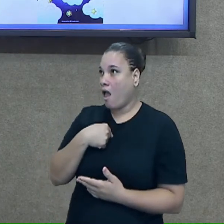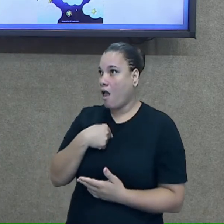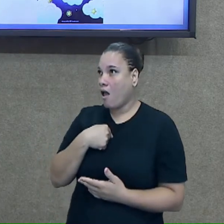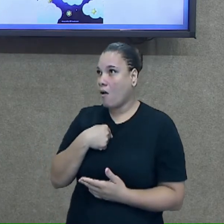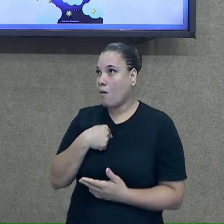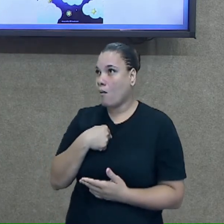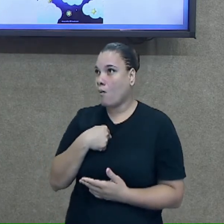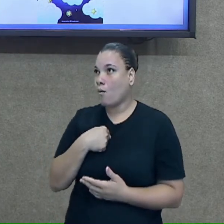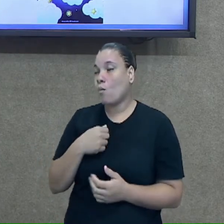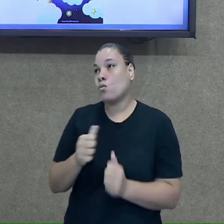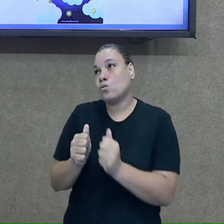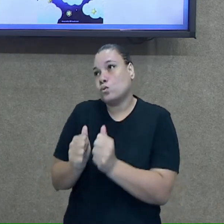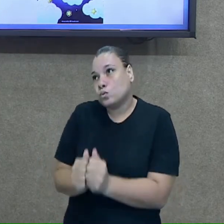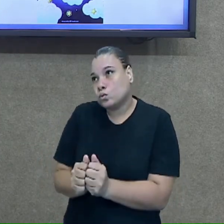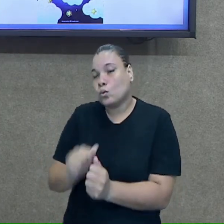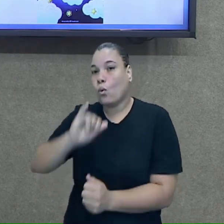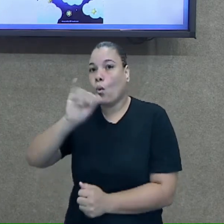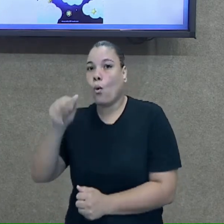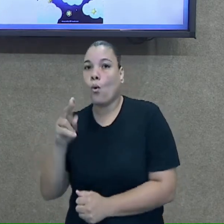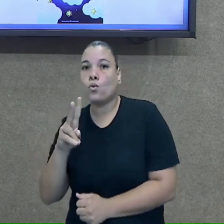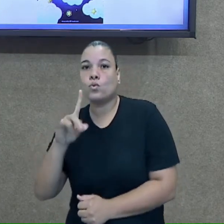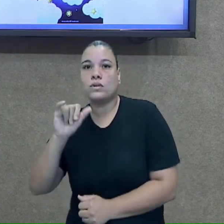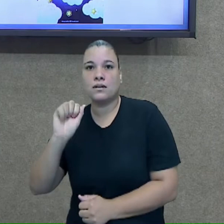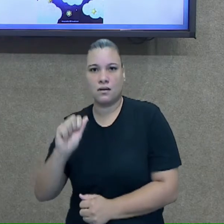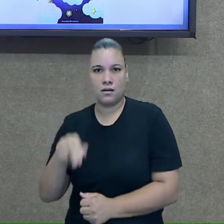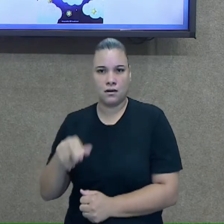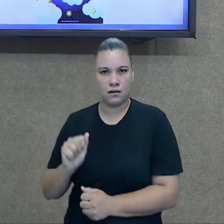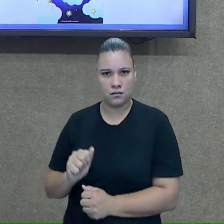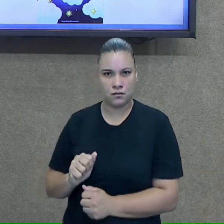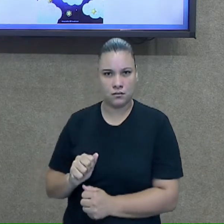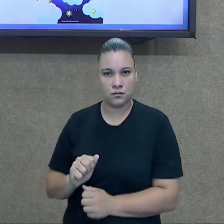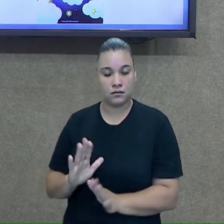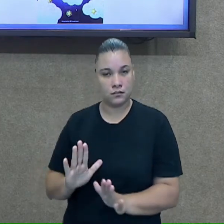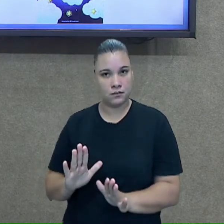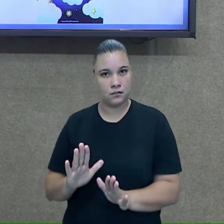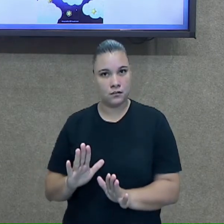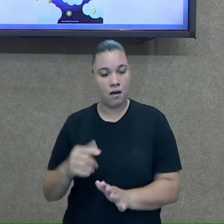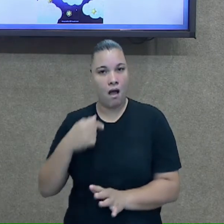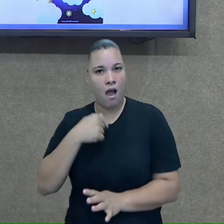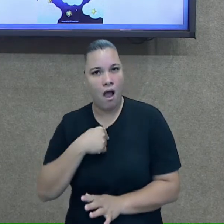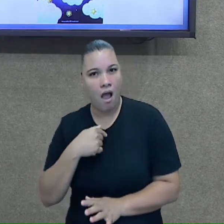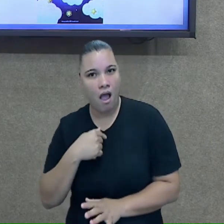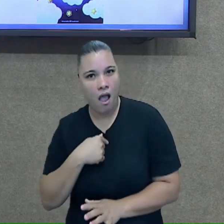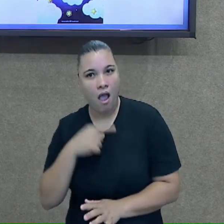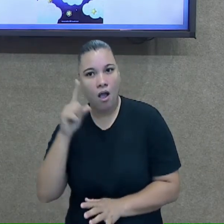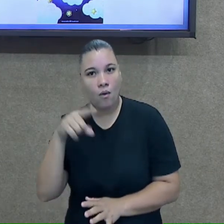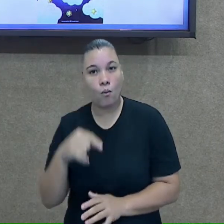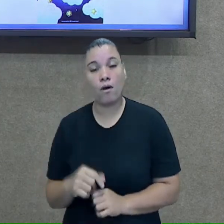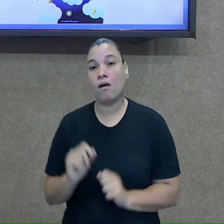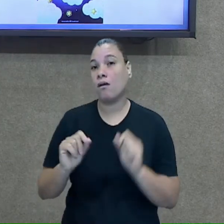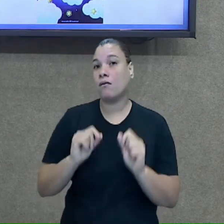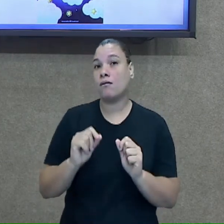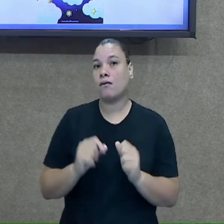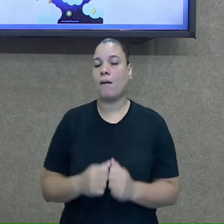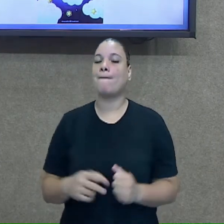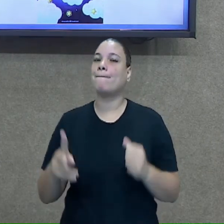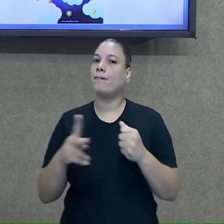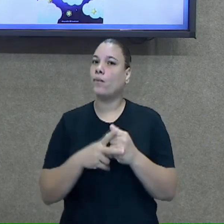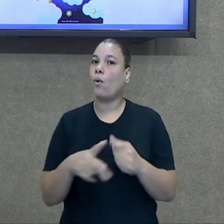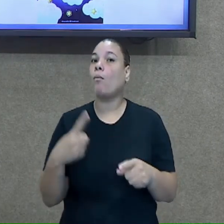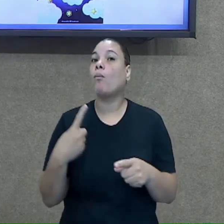pronome. O pronome há vários tipos. São pronomes pessoais, possessivos, demonstrativos,